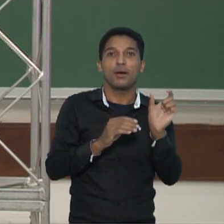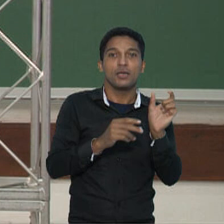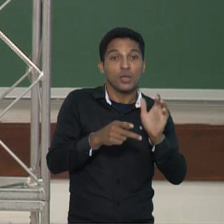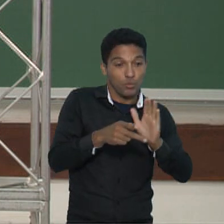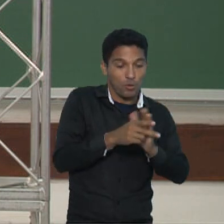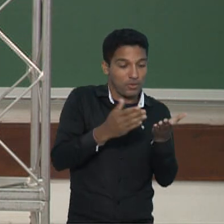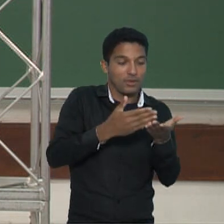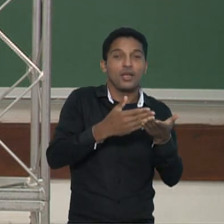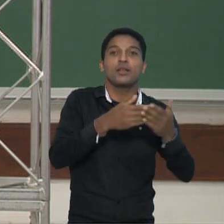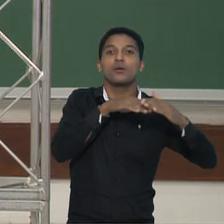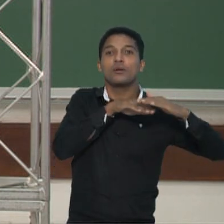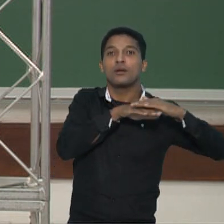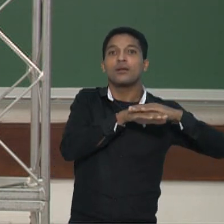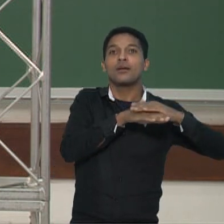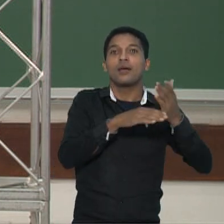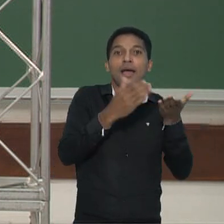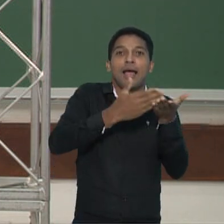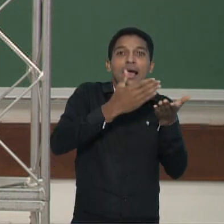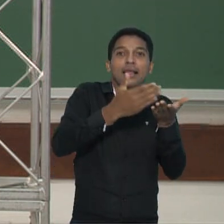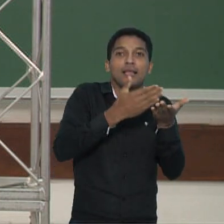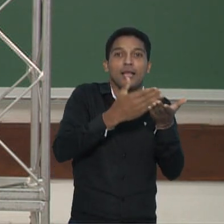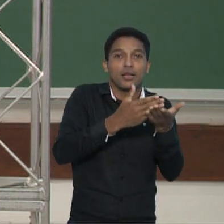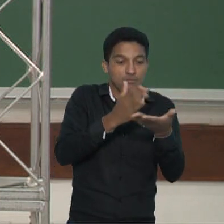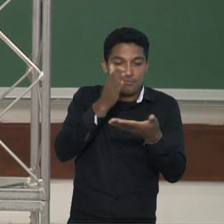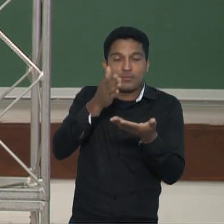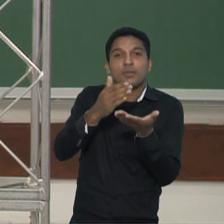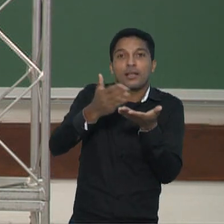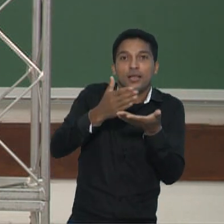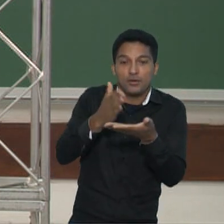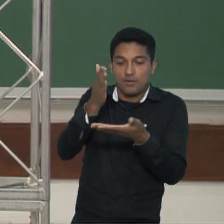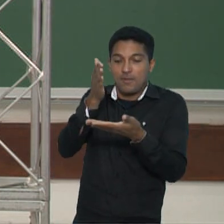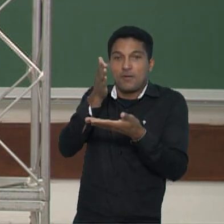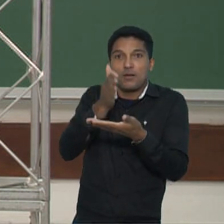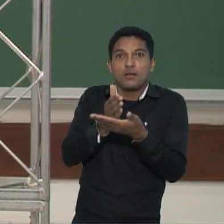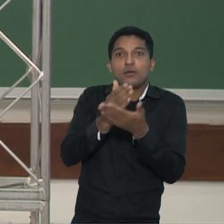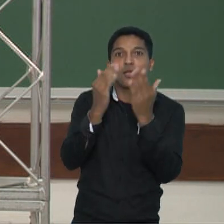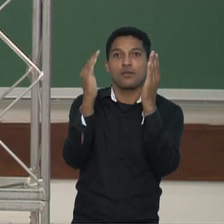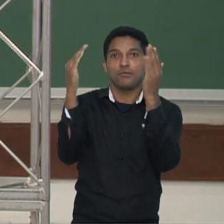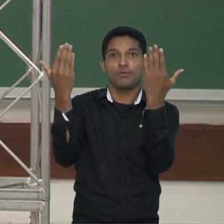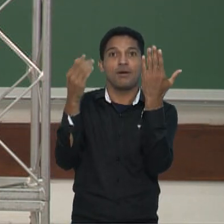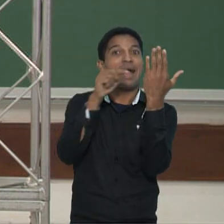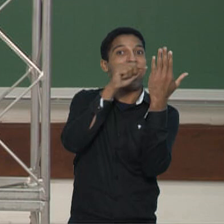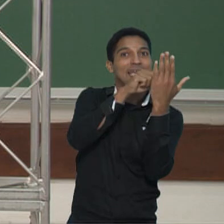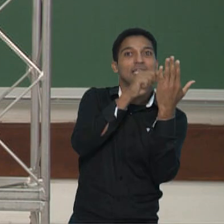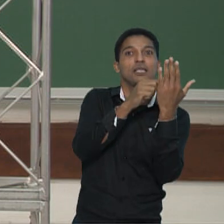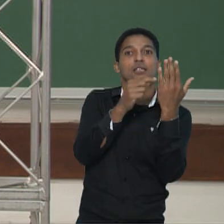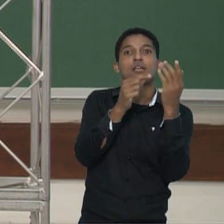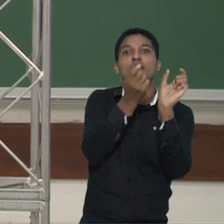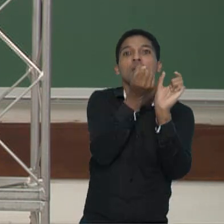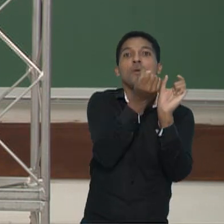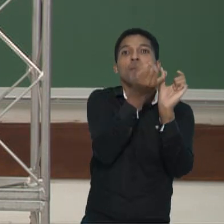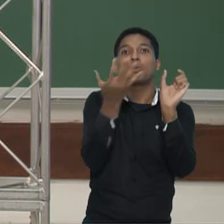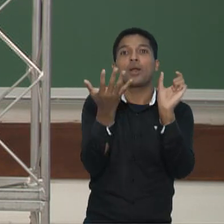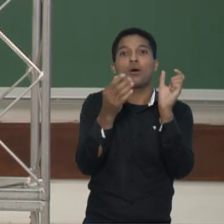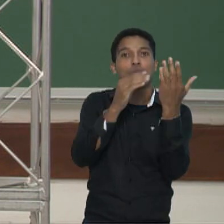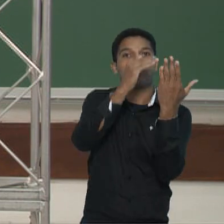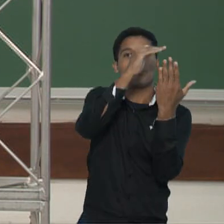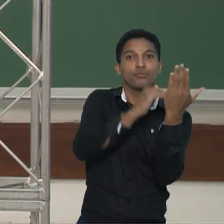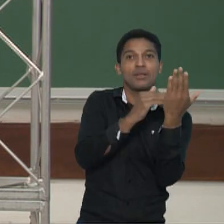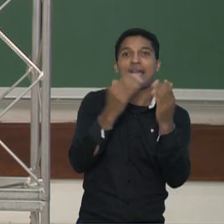palavras, vocês vão dividir ele ao meio e vão colocar de um lado singular e de outro lado